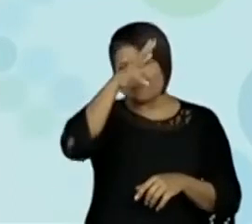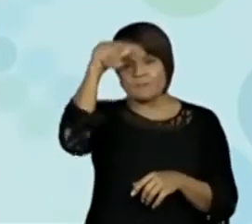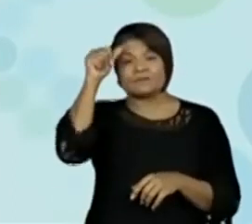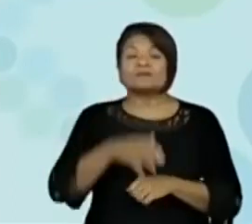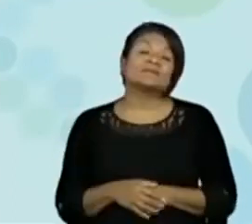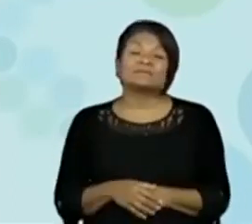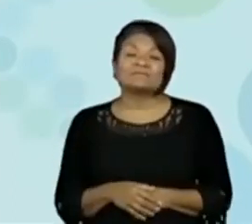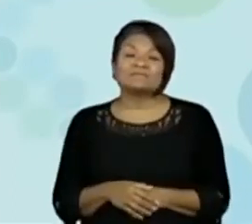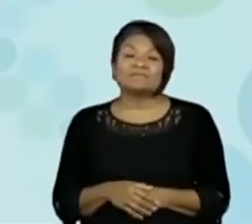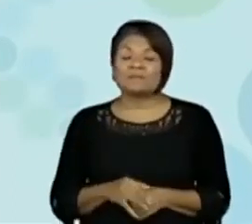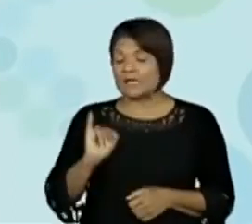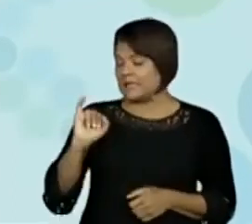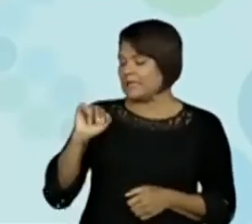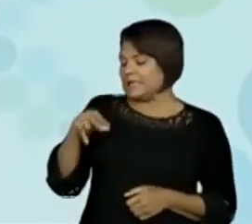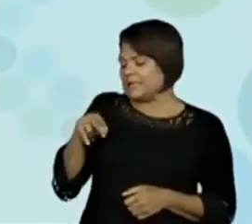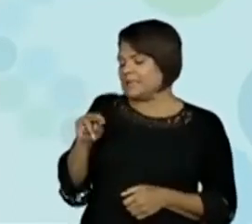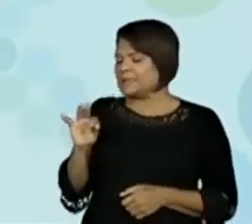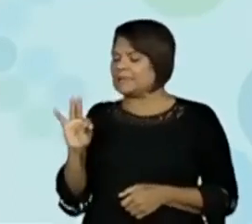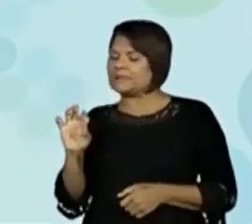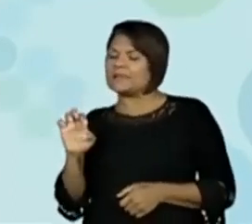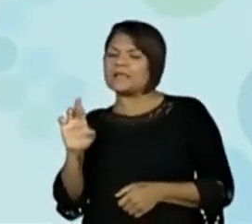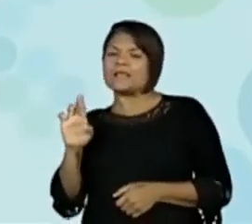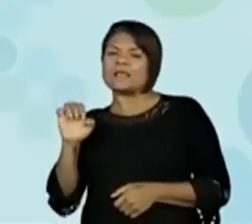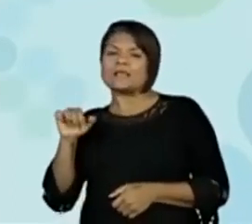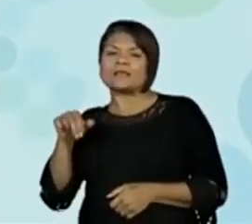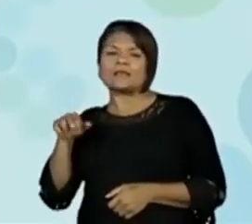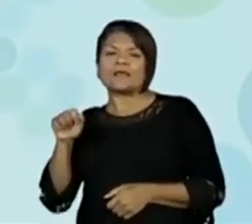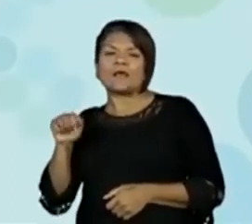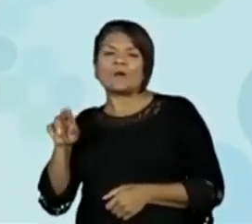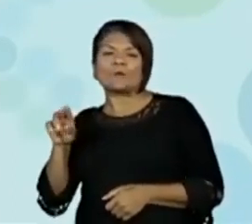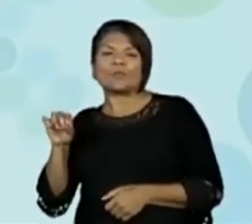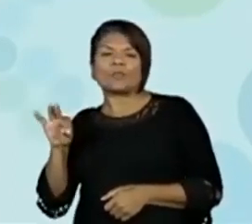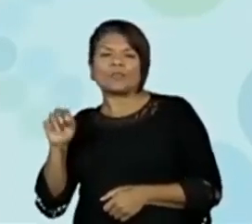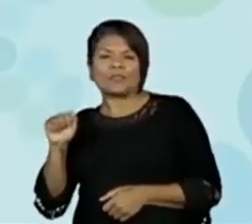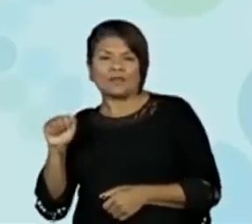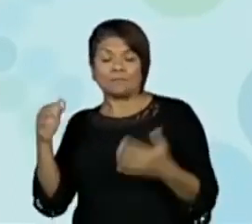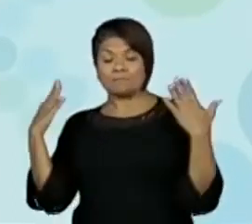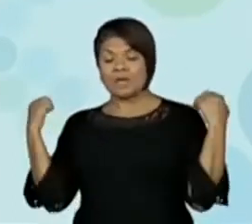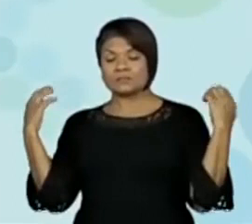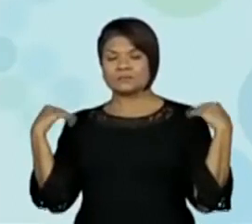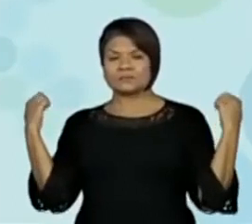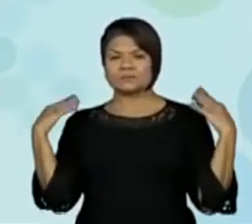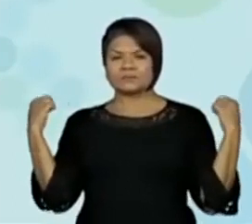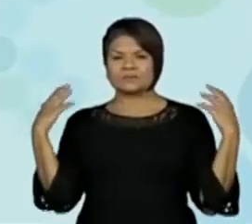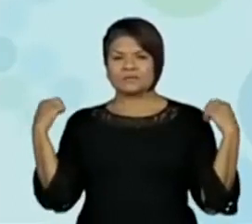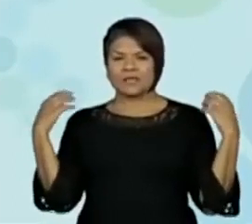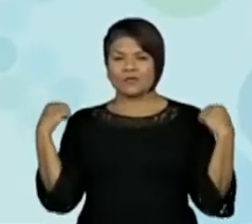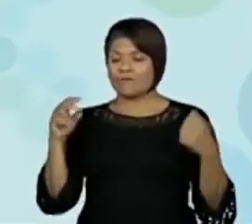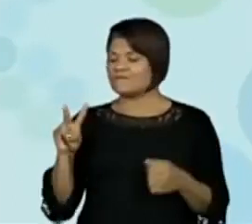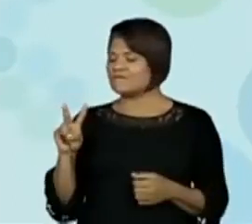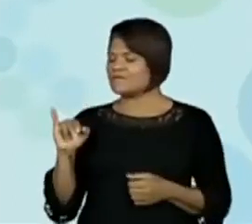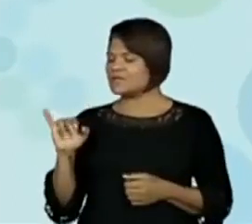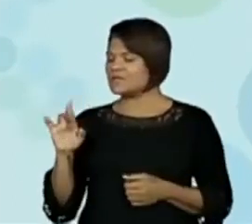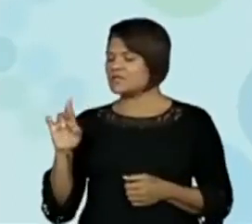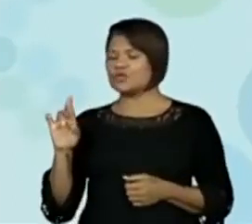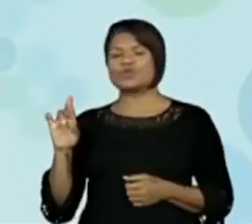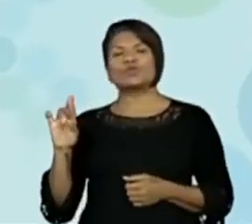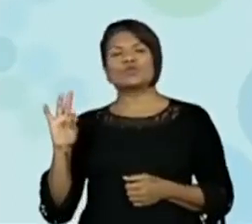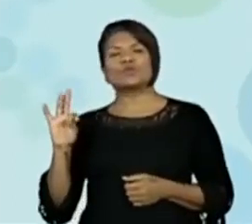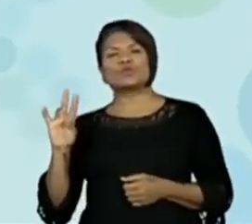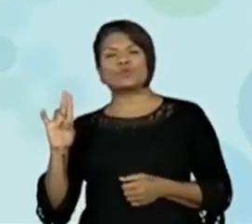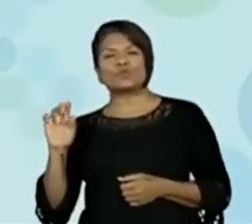em internautas e passeio virtual, já dá alguma referência a esse